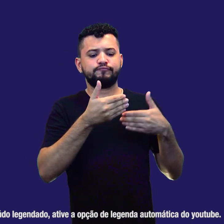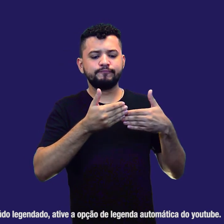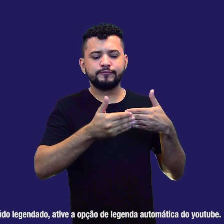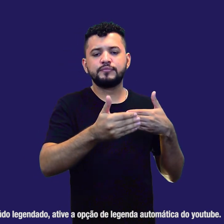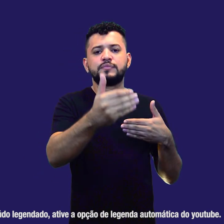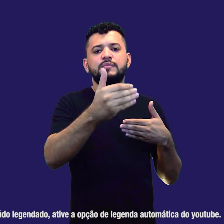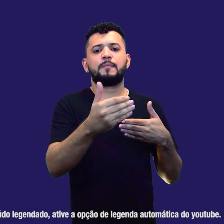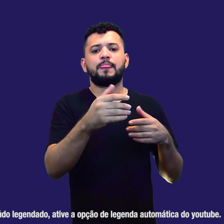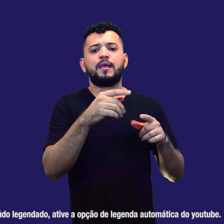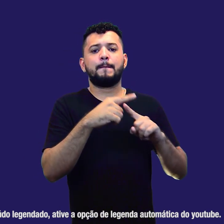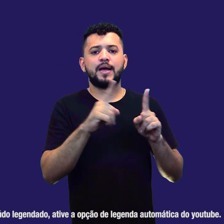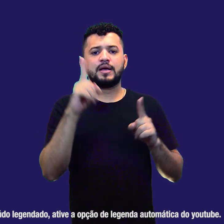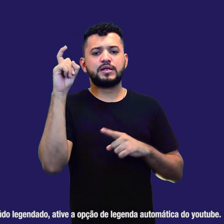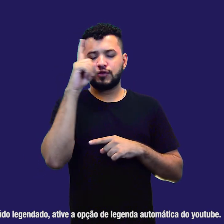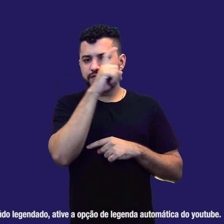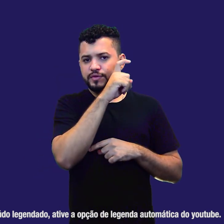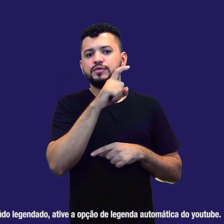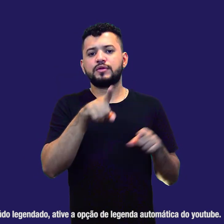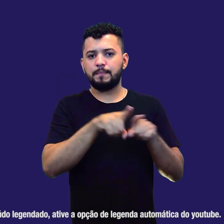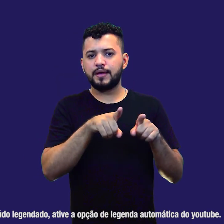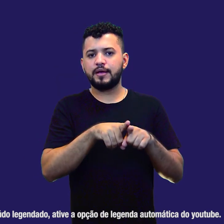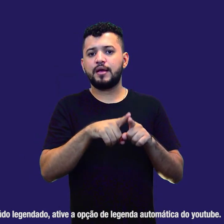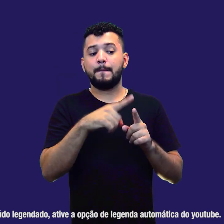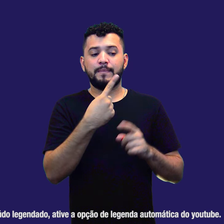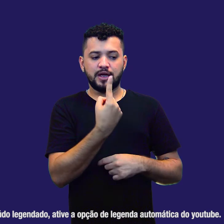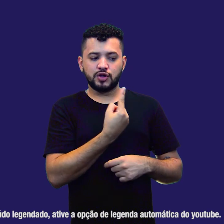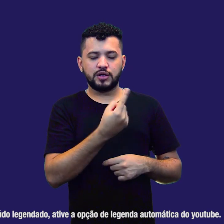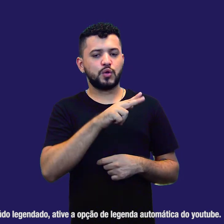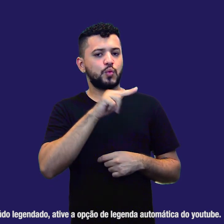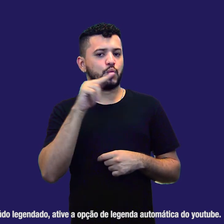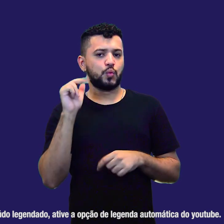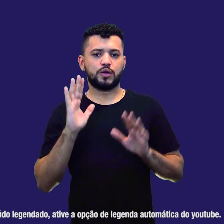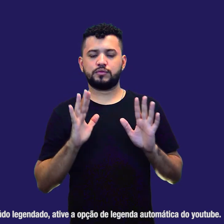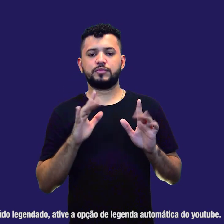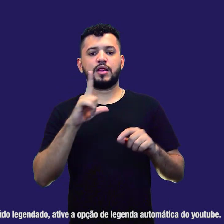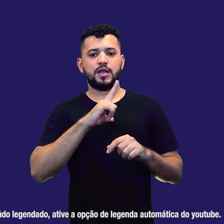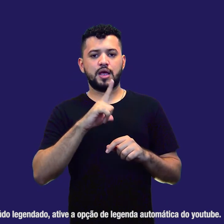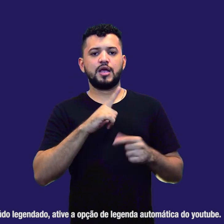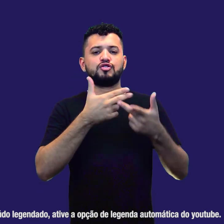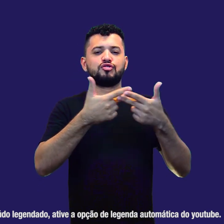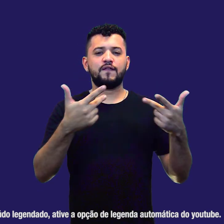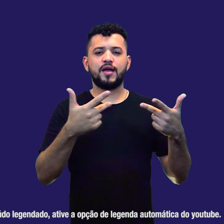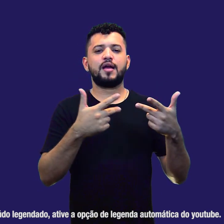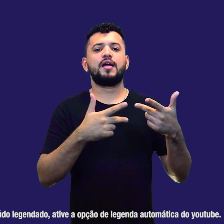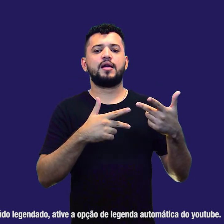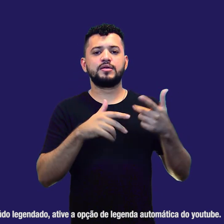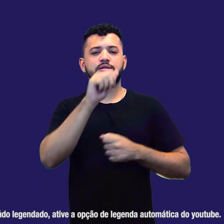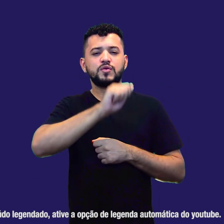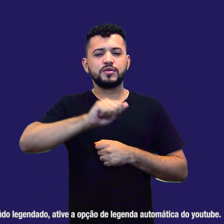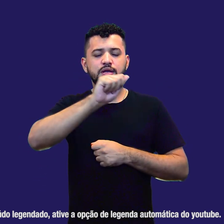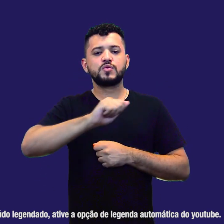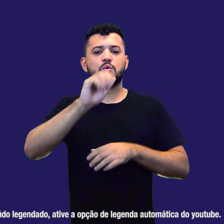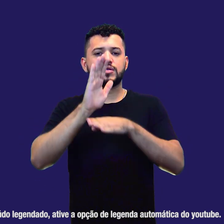mais difícil em alguns momentos, eles não estão sozinhos. Existem muitas organizações voltadas